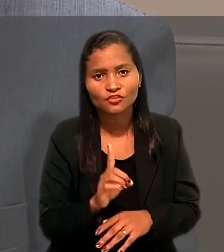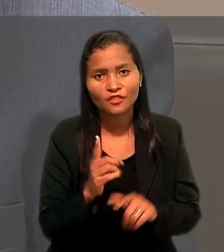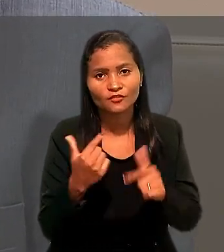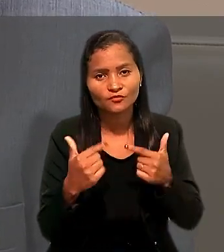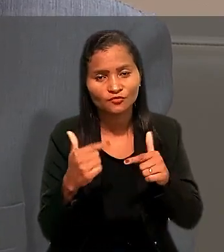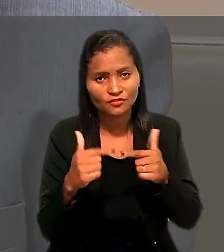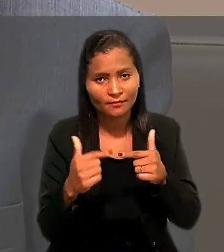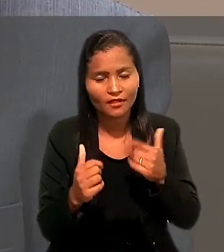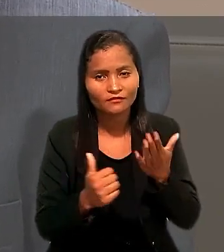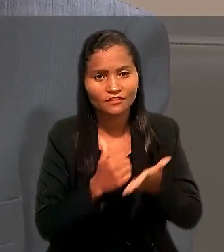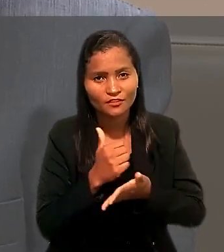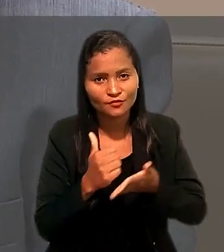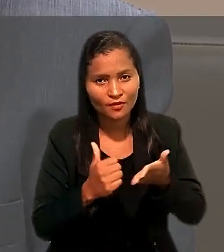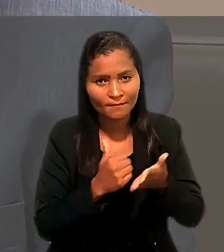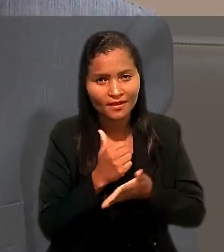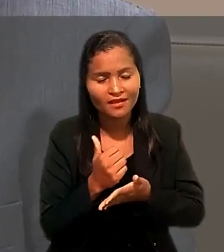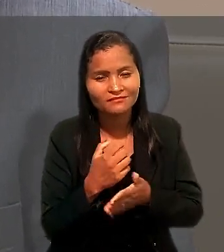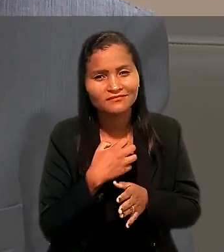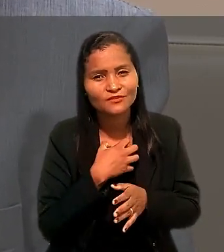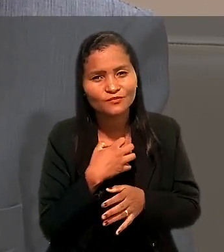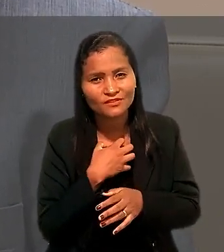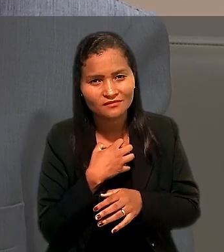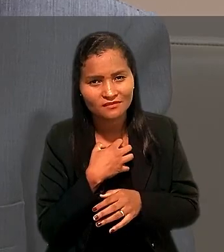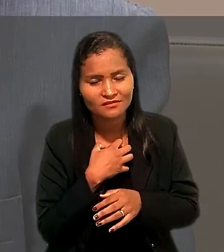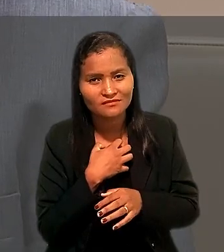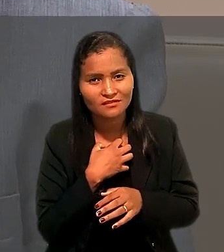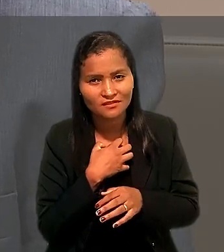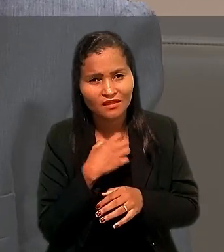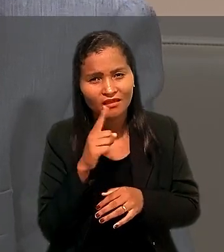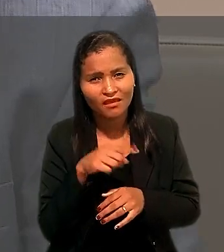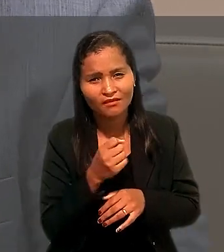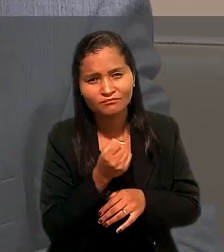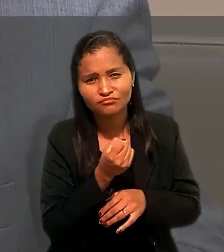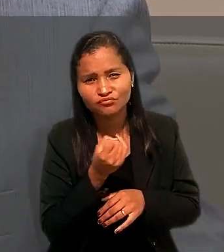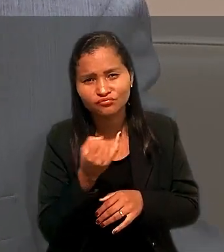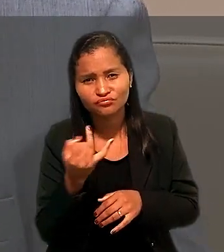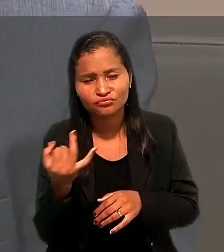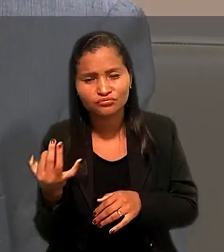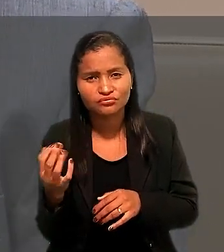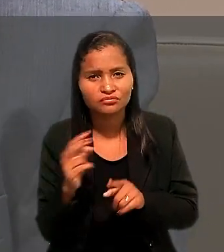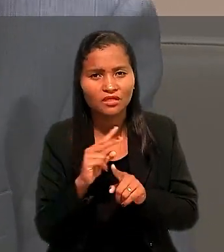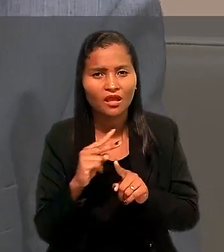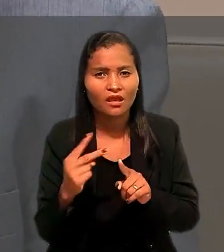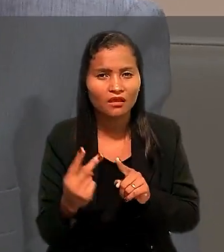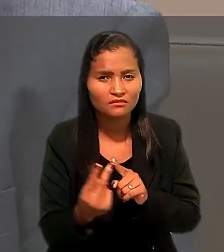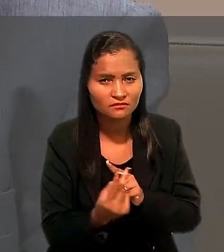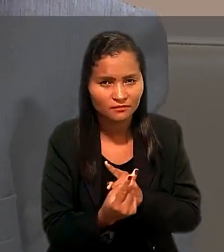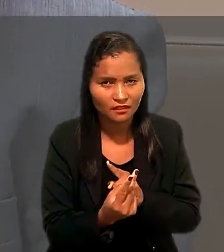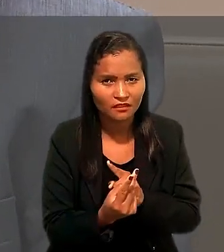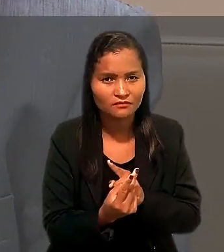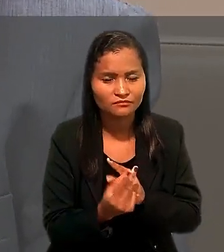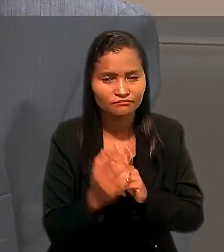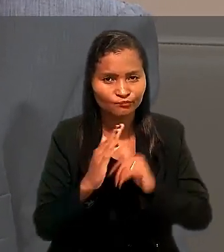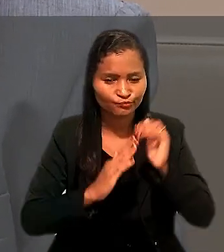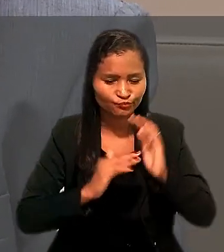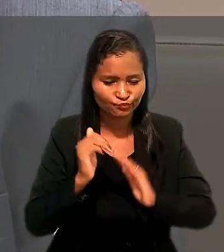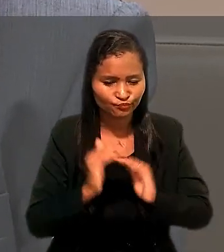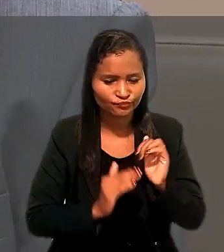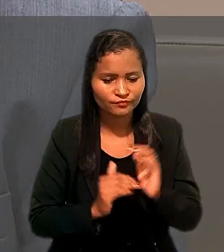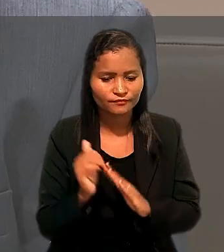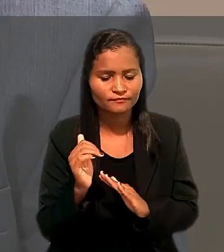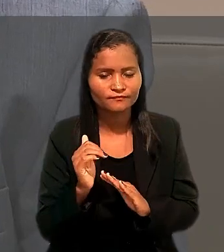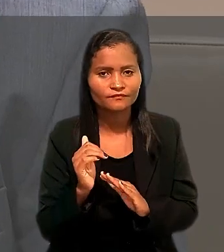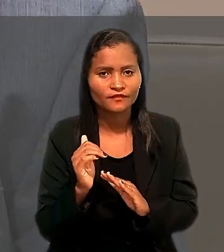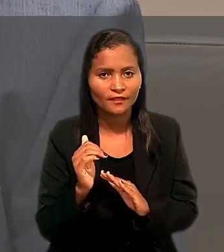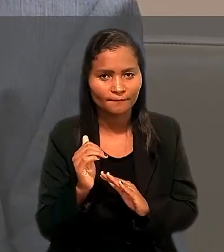trabalho na sua base, na sua essência. São inúmeros aspectos de